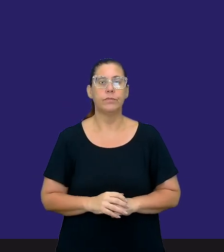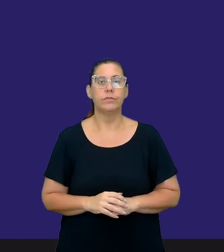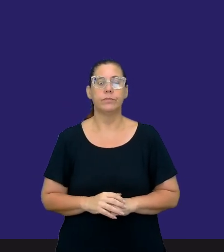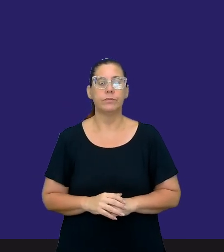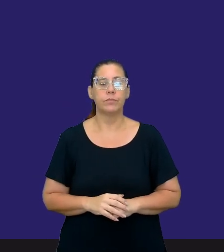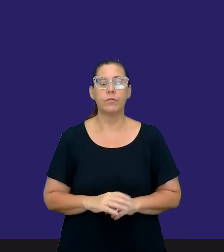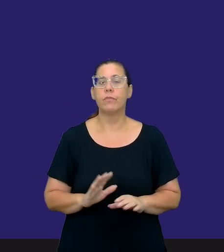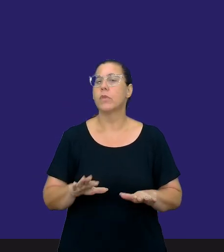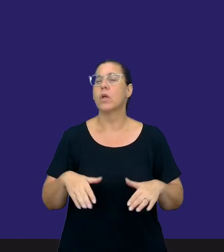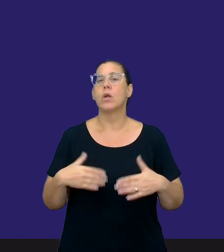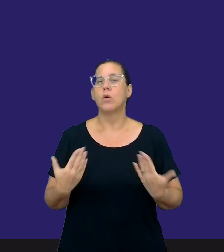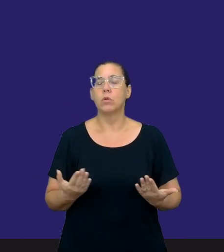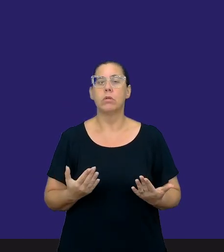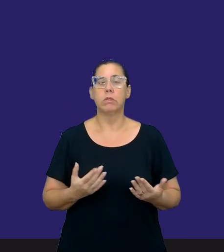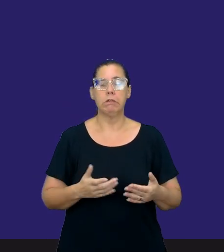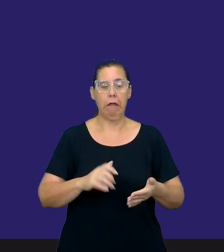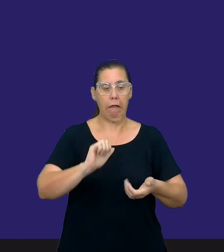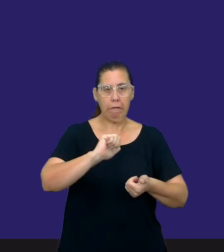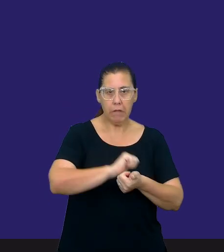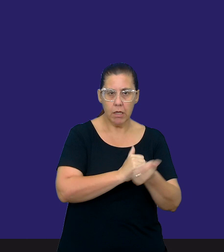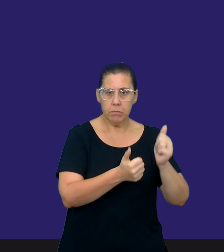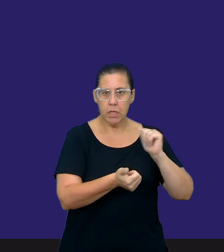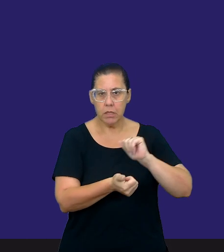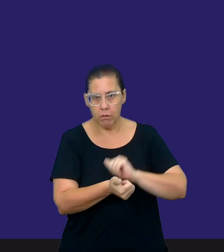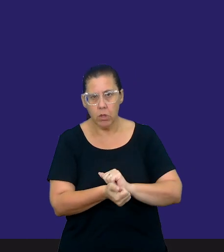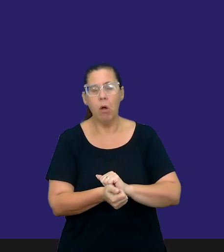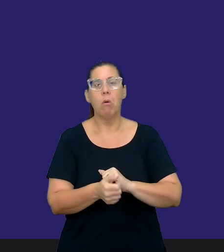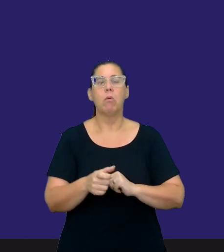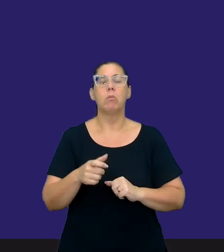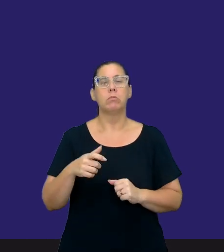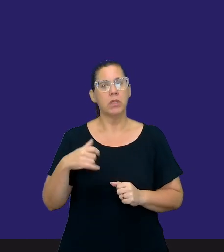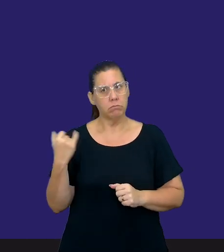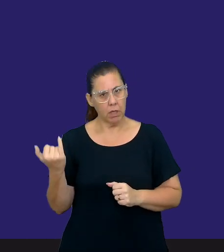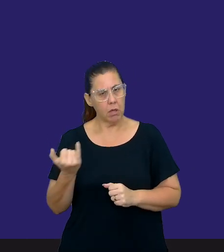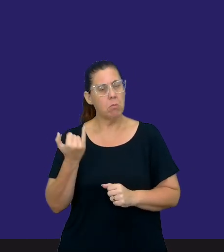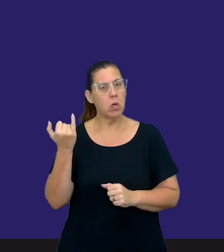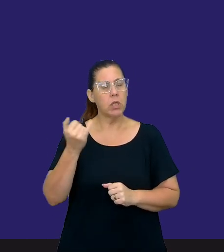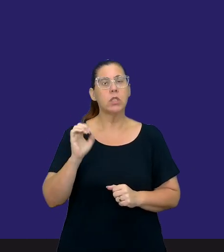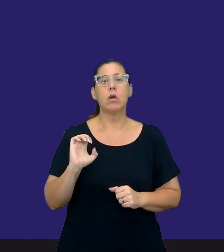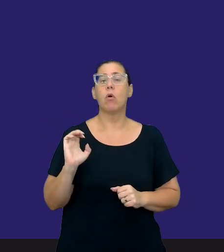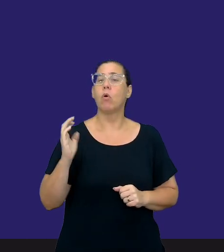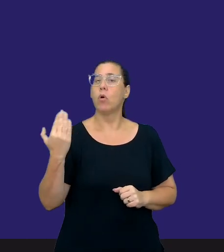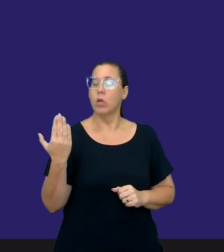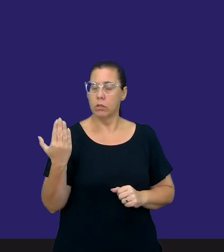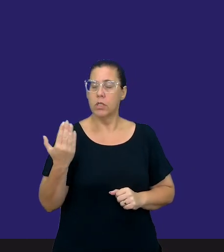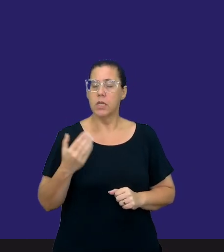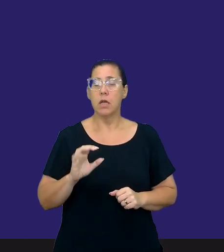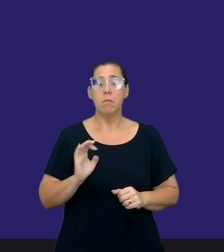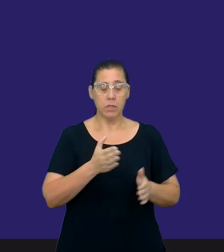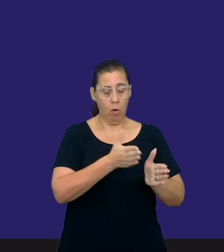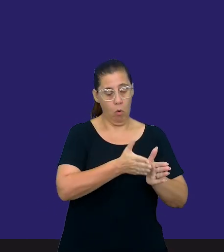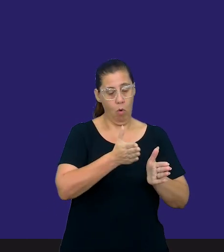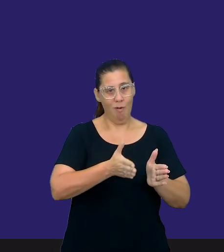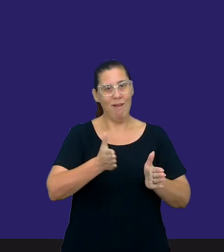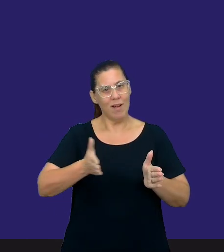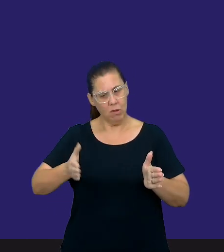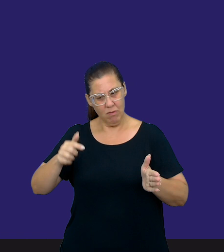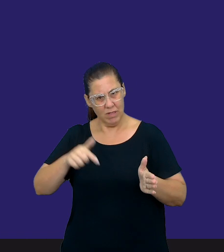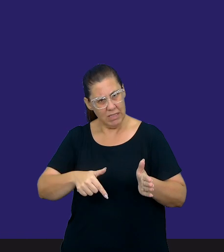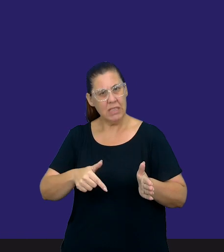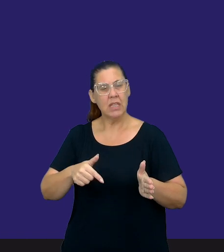o quanto os ajustes que são necessários acontecerem para que a sequência faça sentido